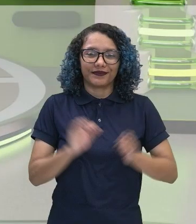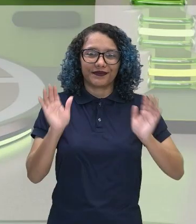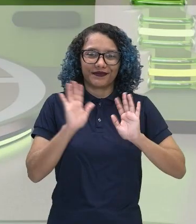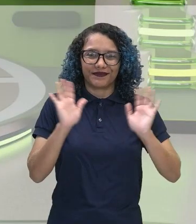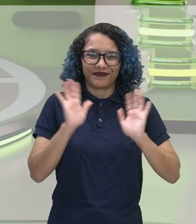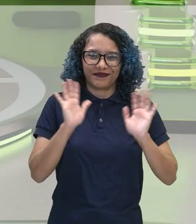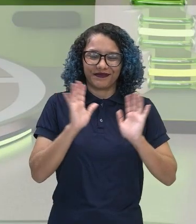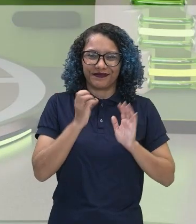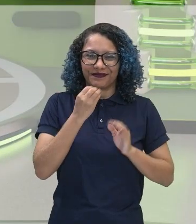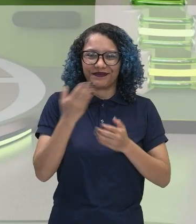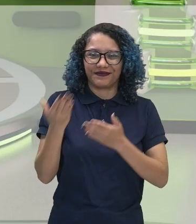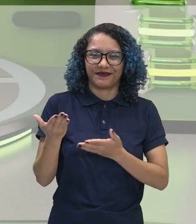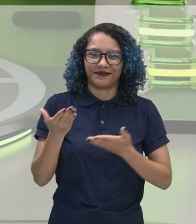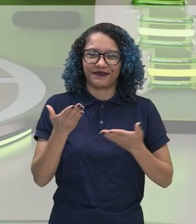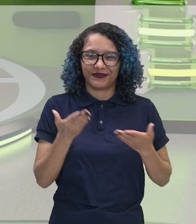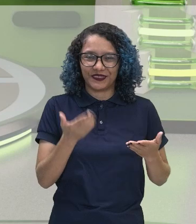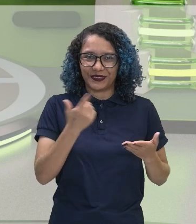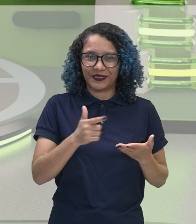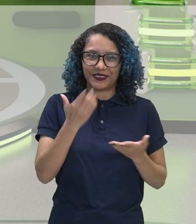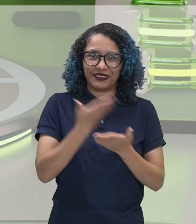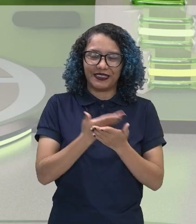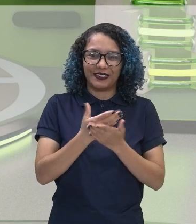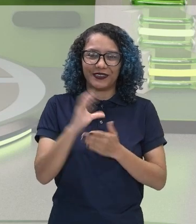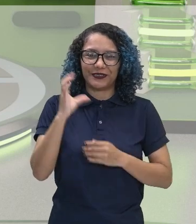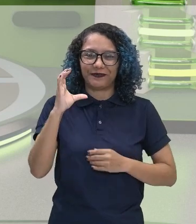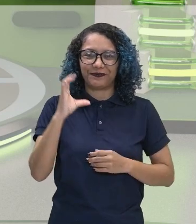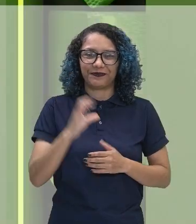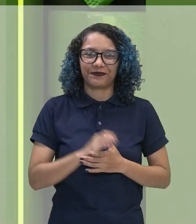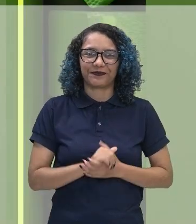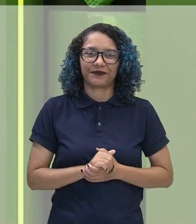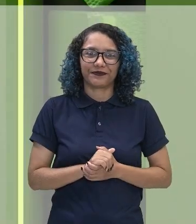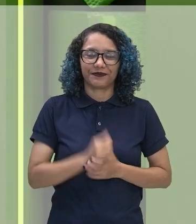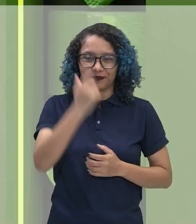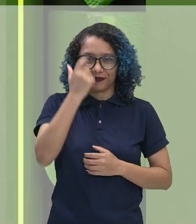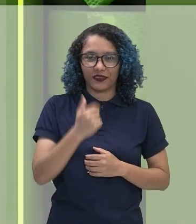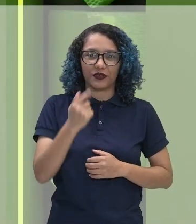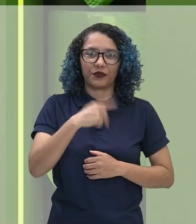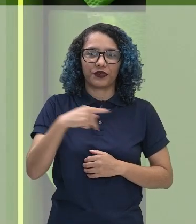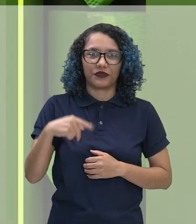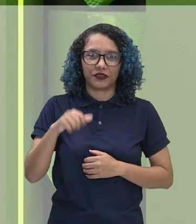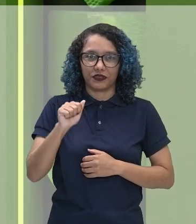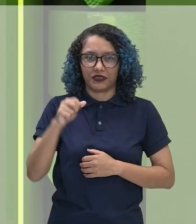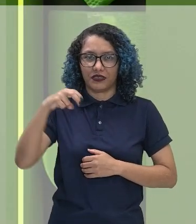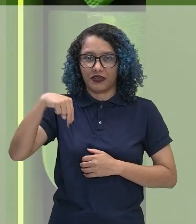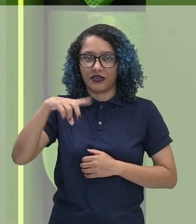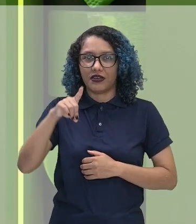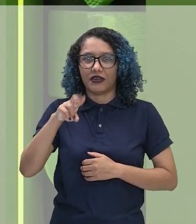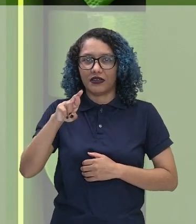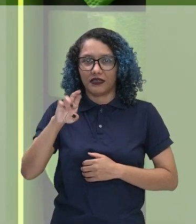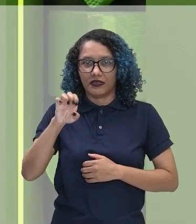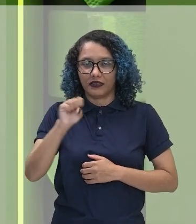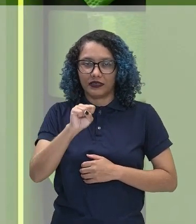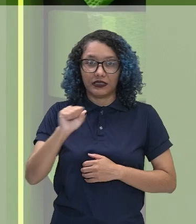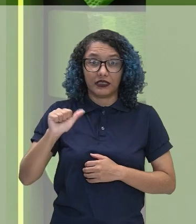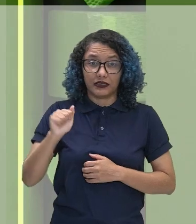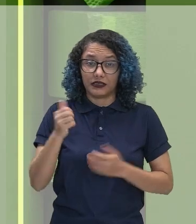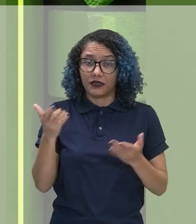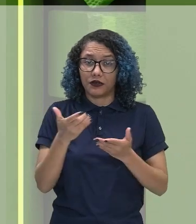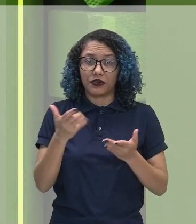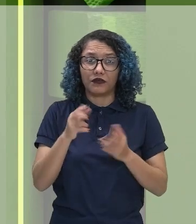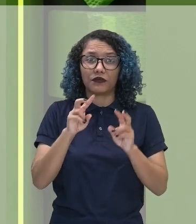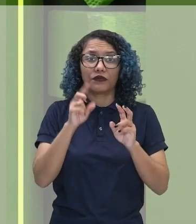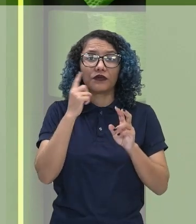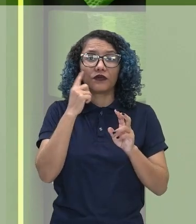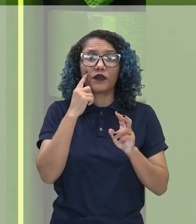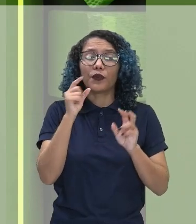Olá, alunos, sejam muito bem-vindos a mais uma aula de ciências. Eu sou a professora Andressa Primavera e nesse momento vamos ver